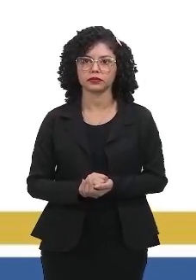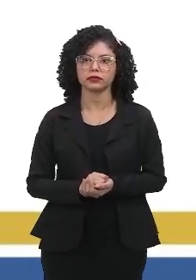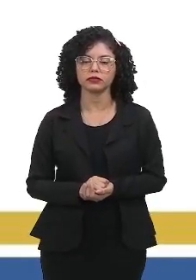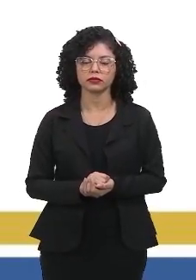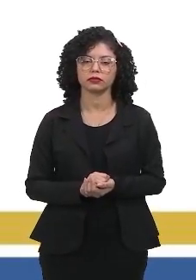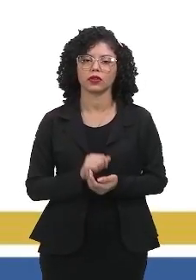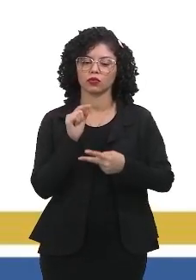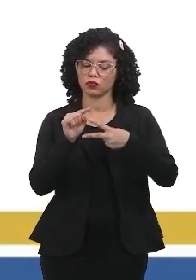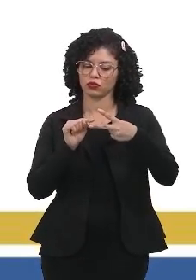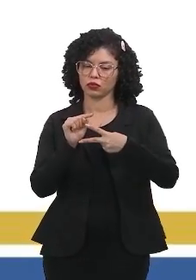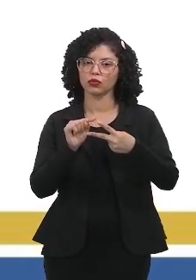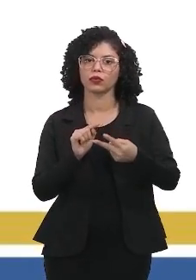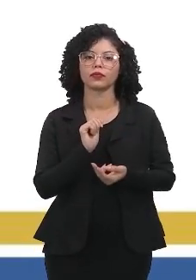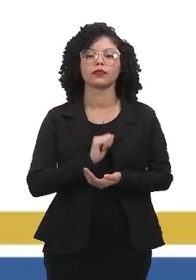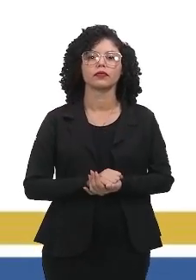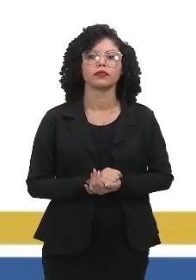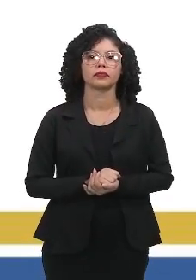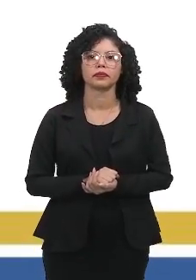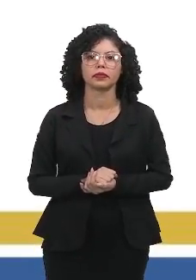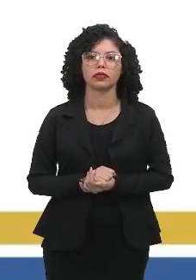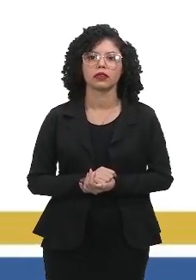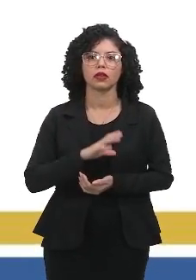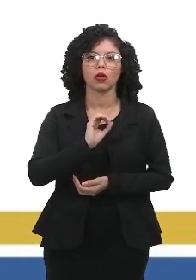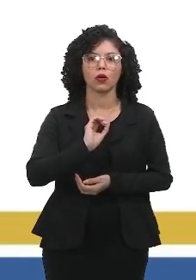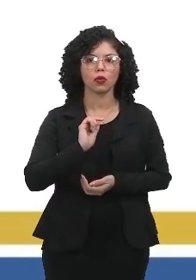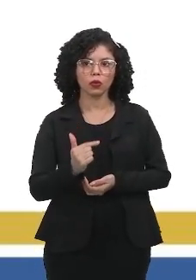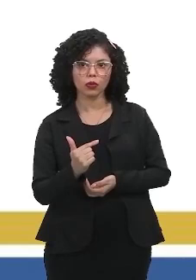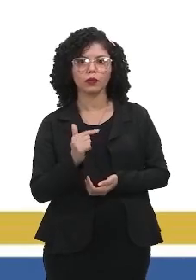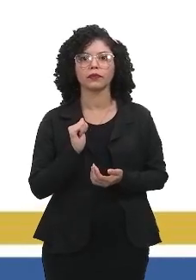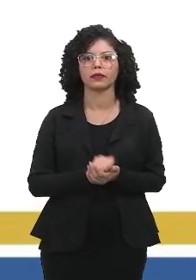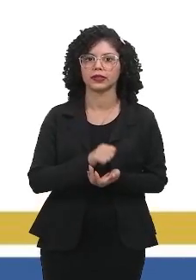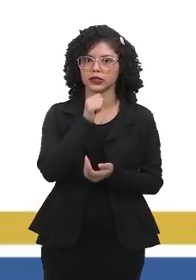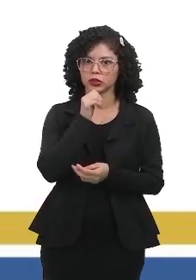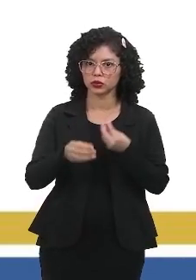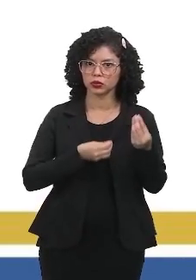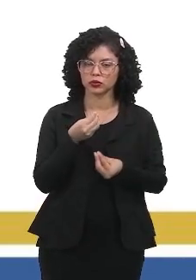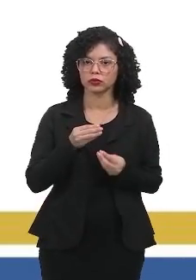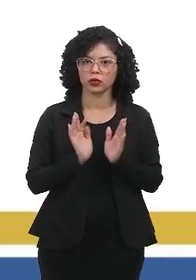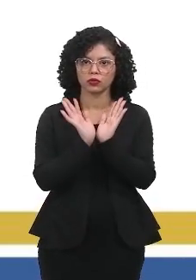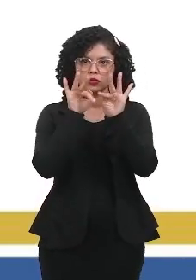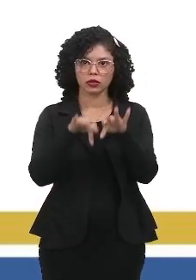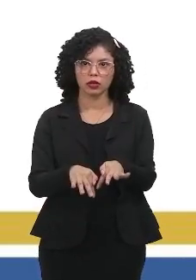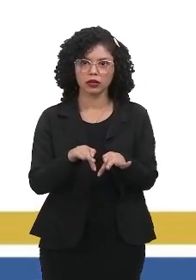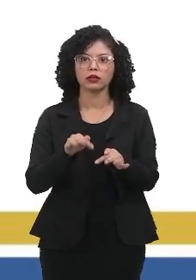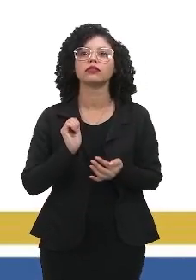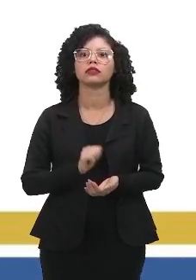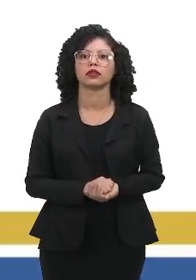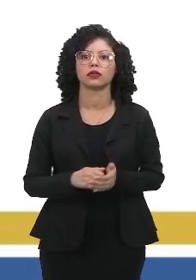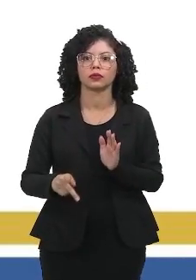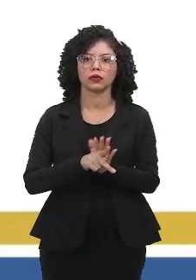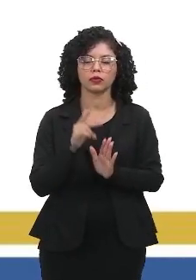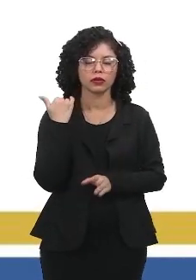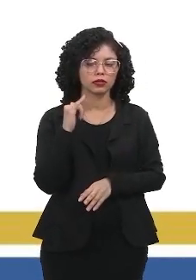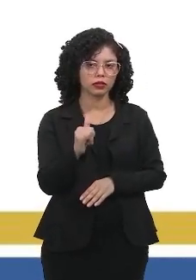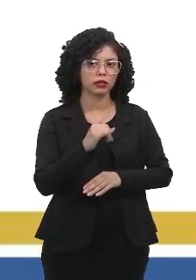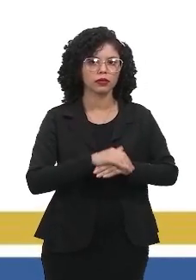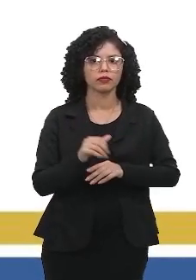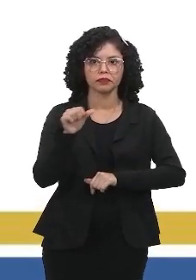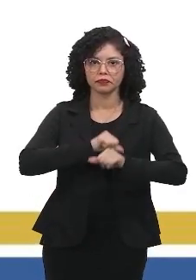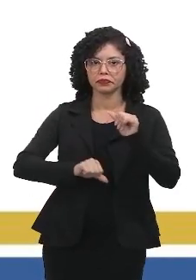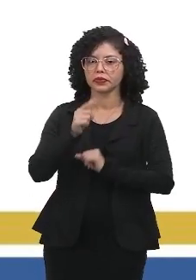férrico e aquele outro é o íon ferroso o oxigênio atua como aceptor final desses elétrons